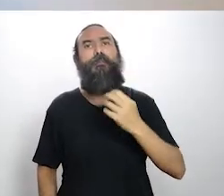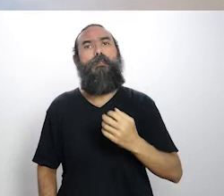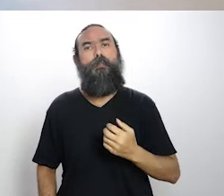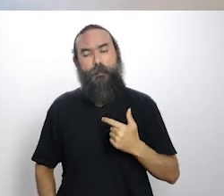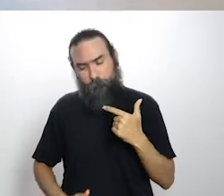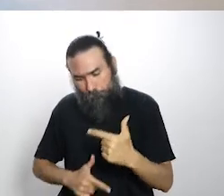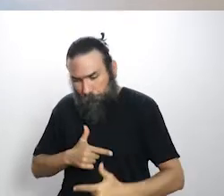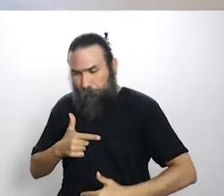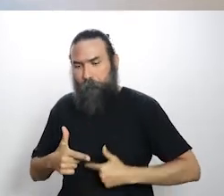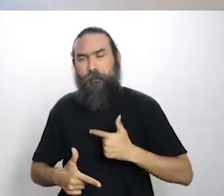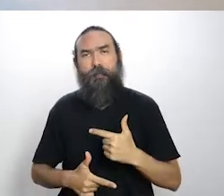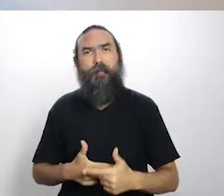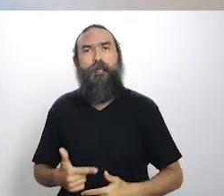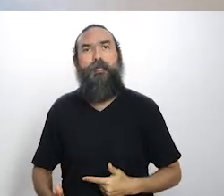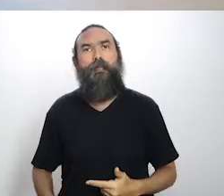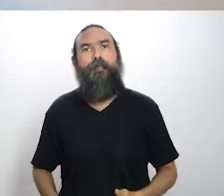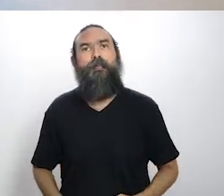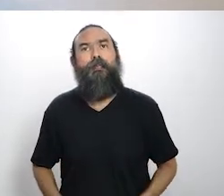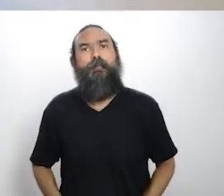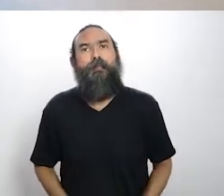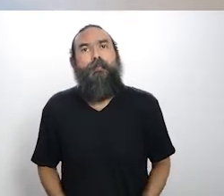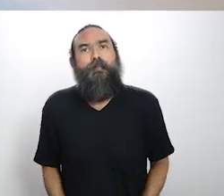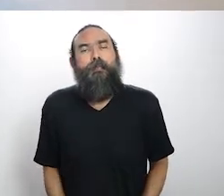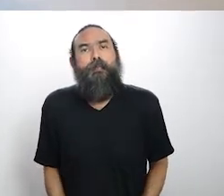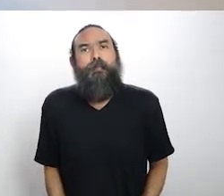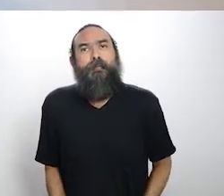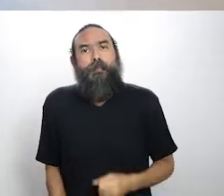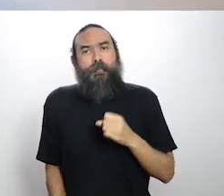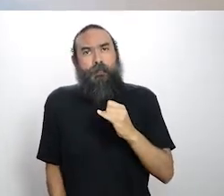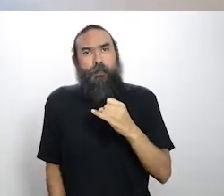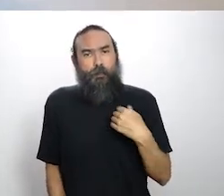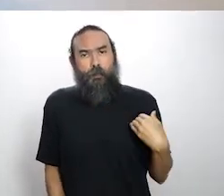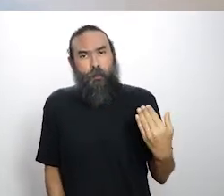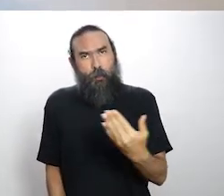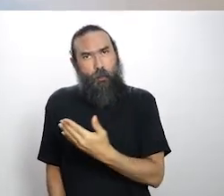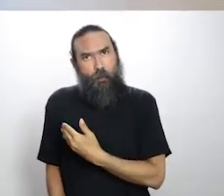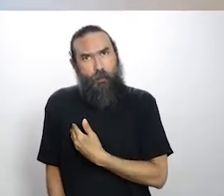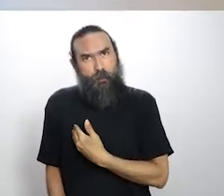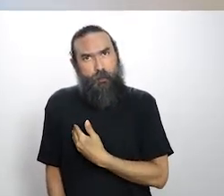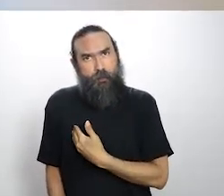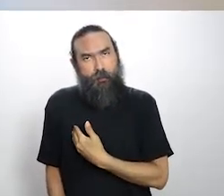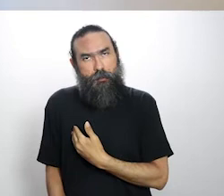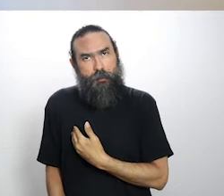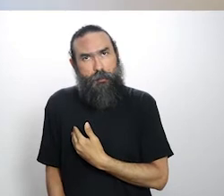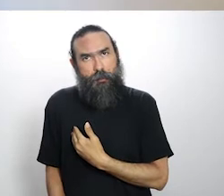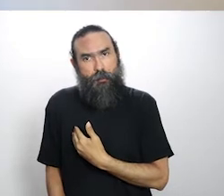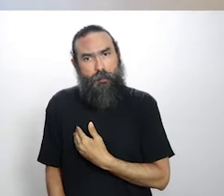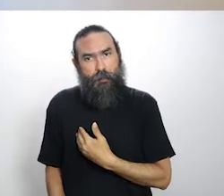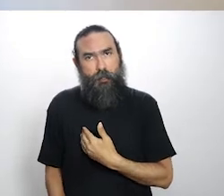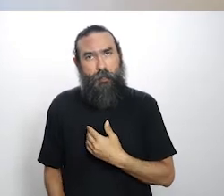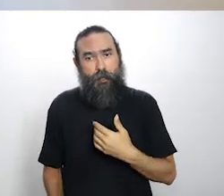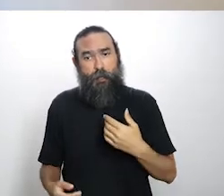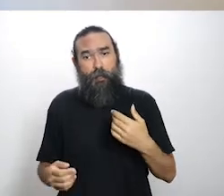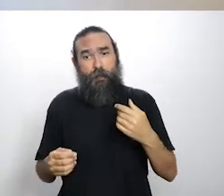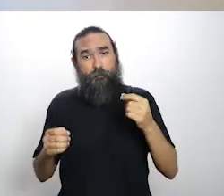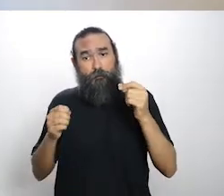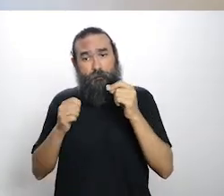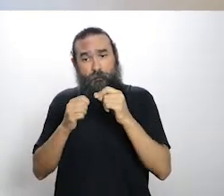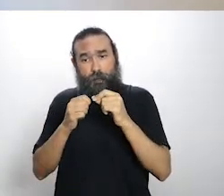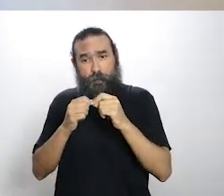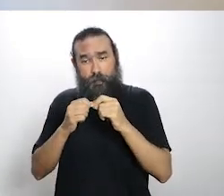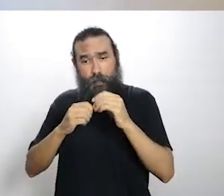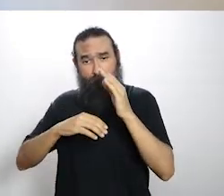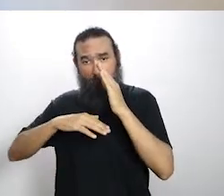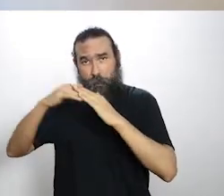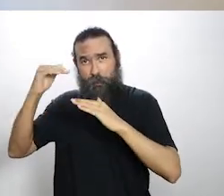se a gente usar as ferramentas do Senhor para combater o Senhor, a gente não está combatendo ele.